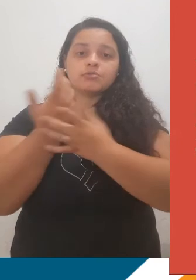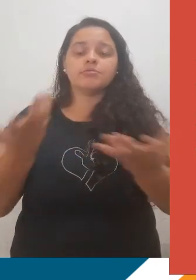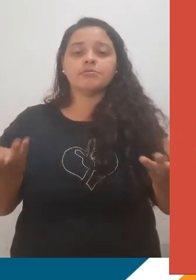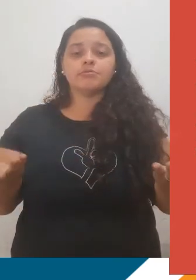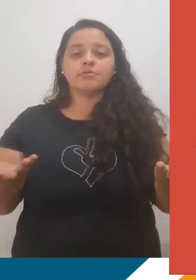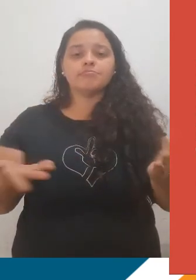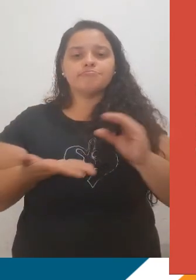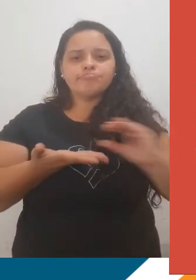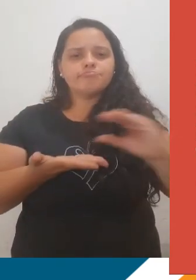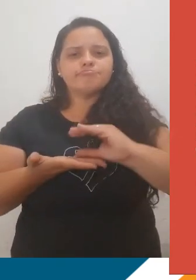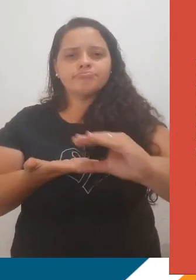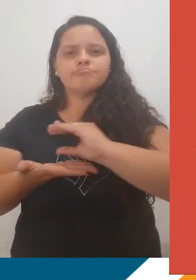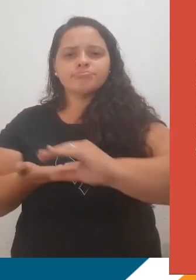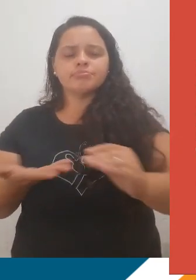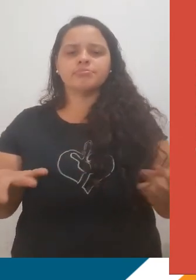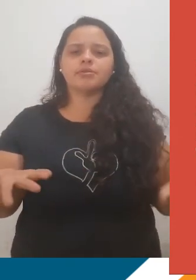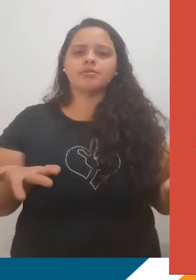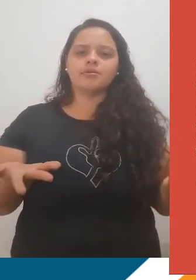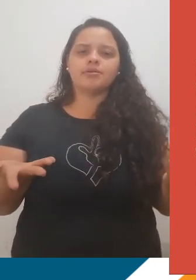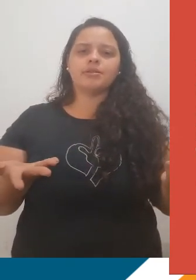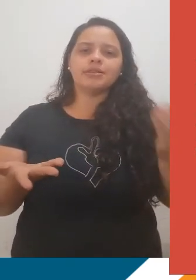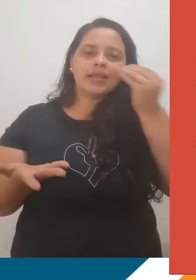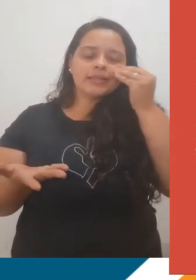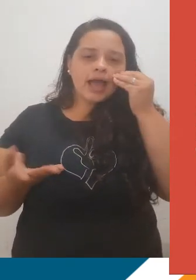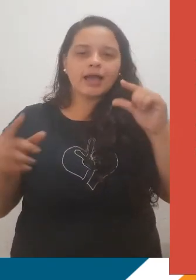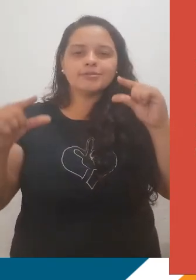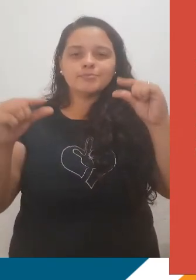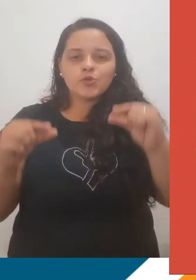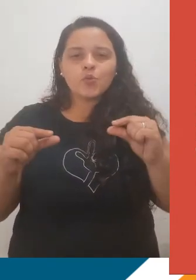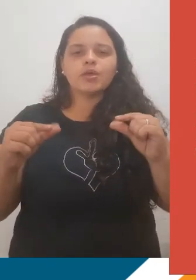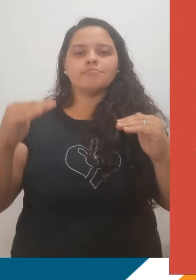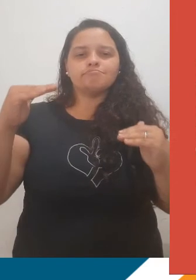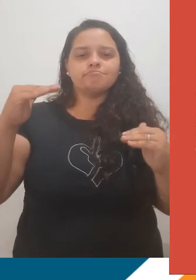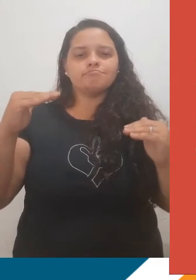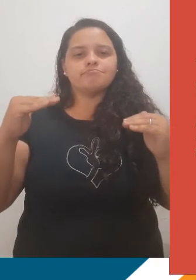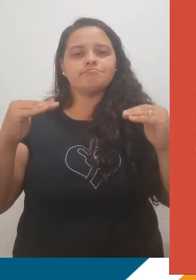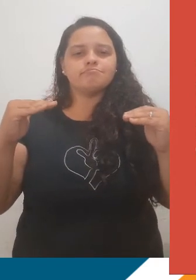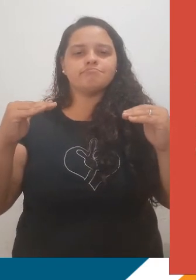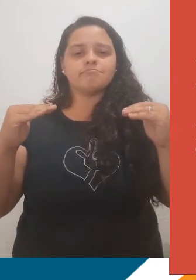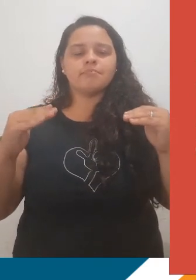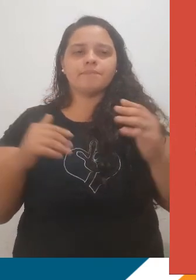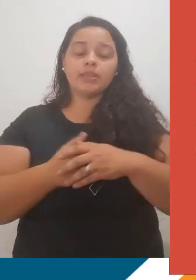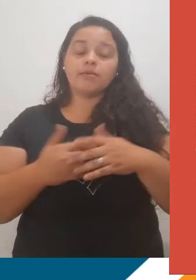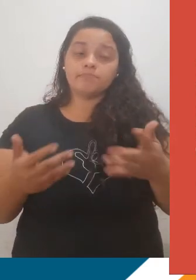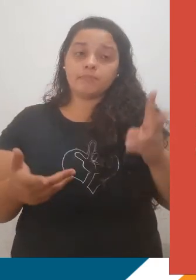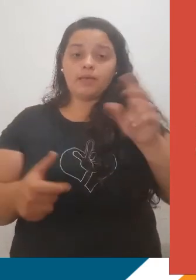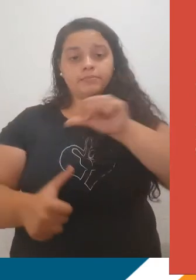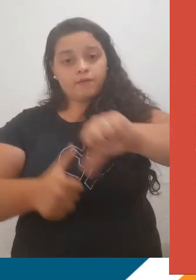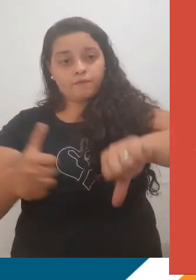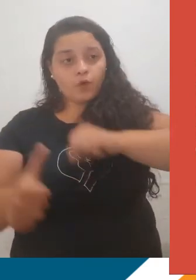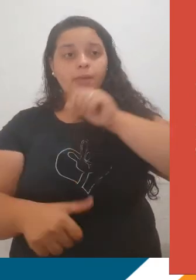de renda, né, para garantir uma diminuição da desigualdade social no Brasil. Essas reformas ficaram conhecidas